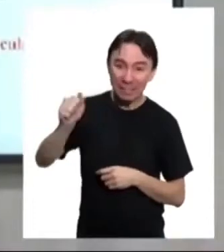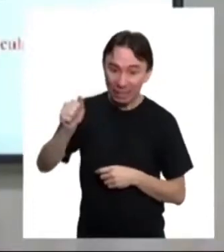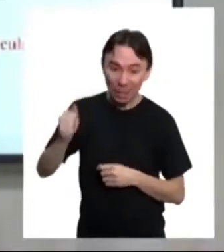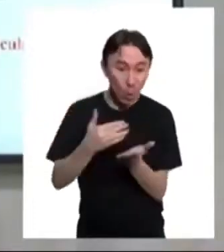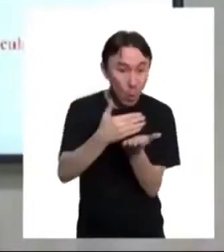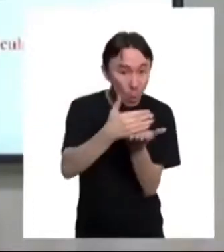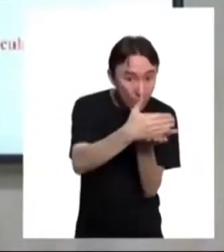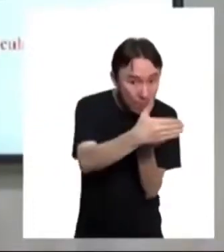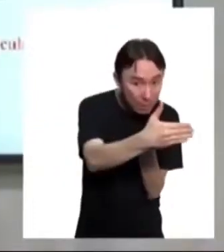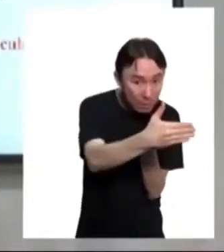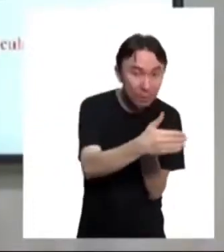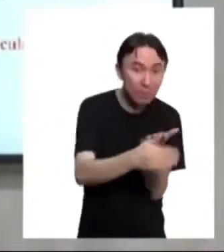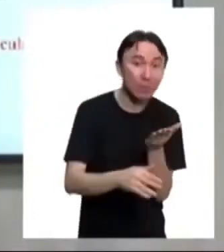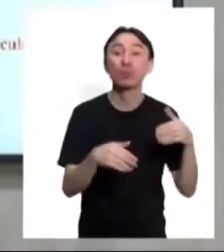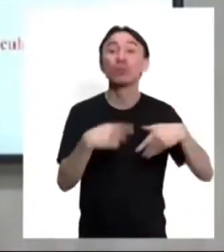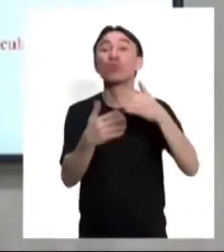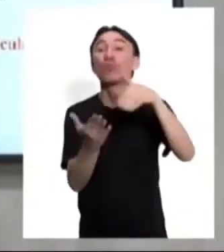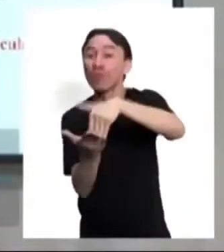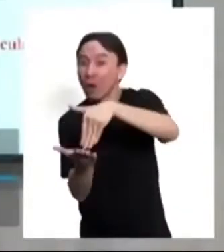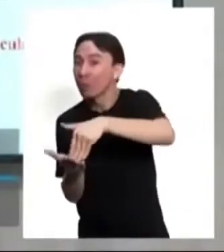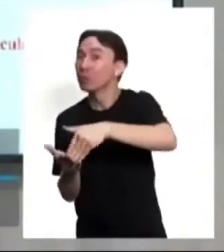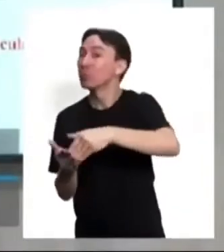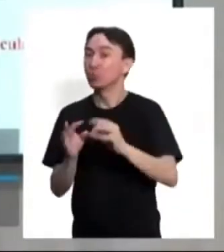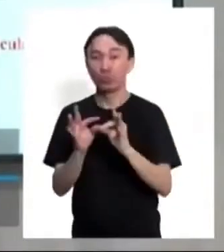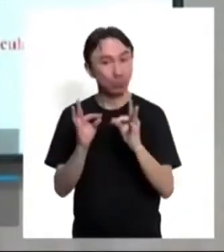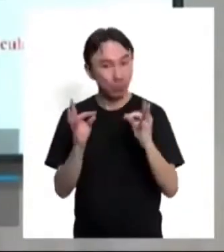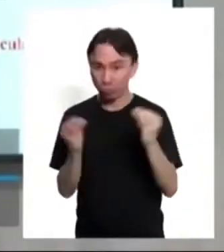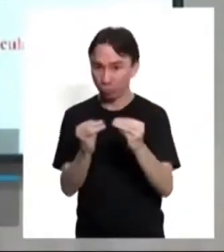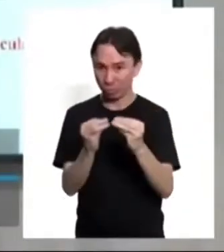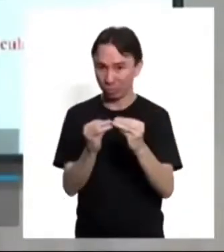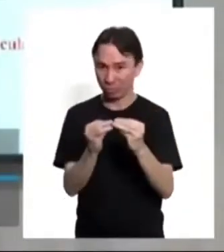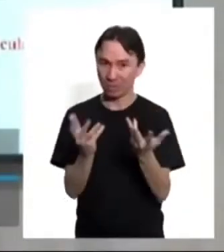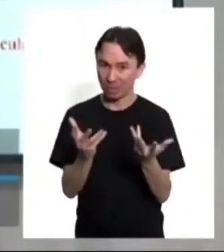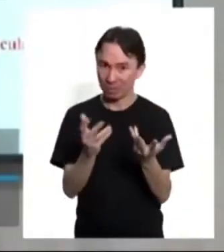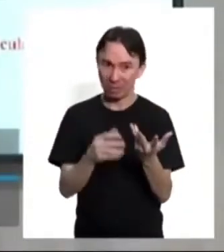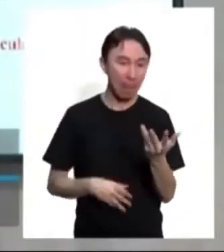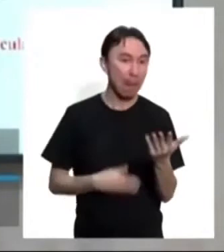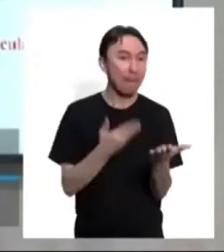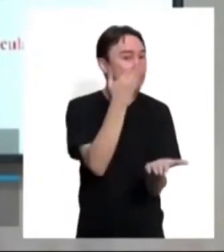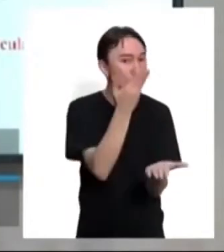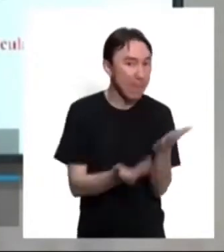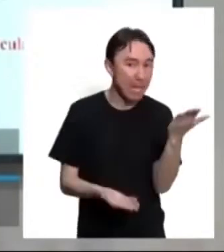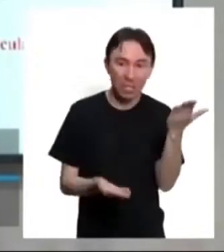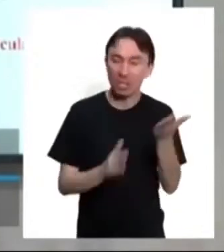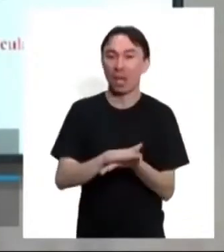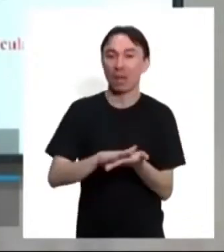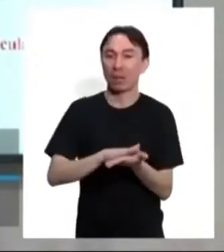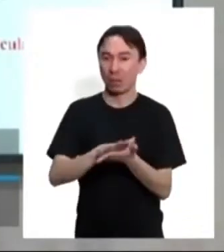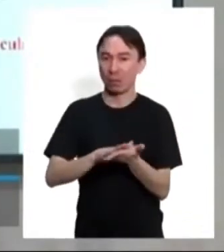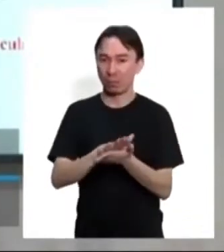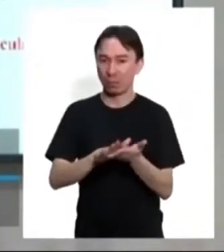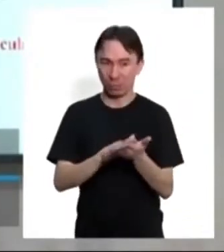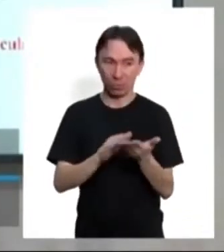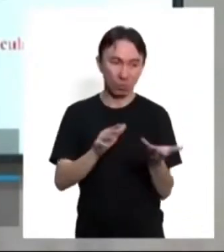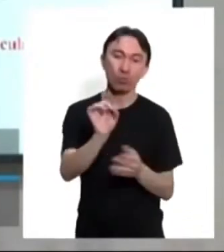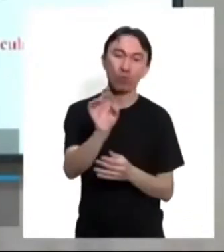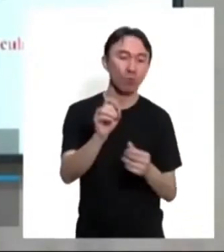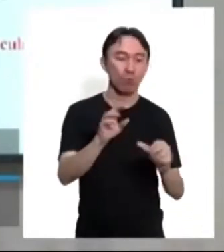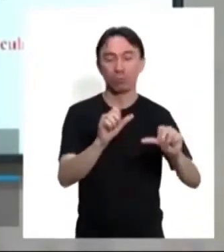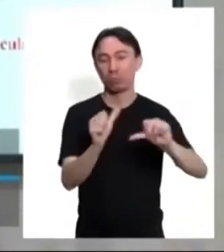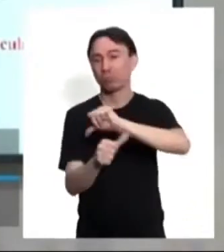sabe que na natureza nada se perde, nada se cria, tudo se transforma. Mesmo elemento radioativo.